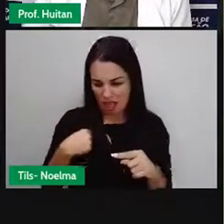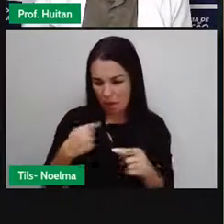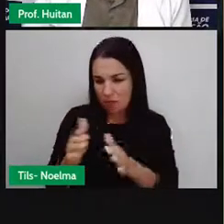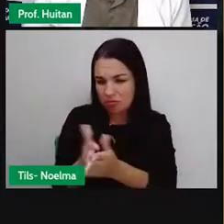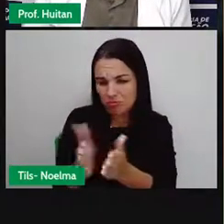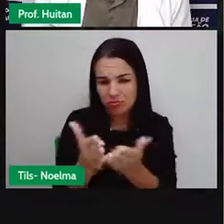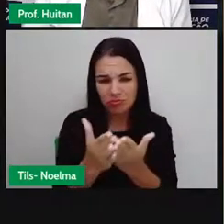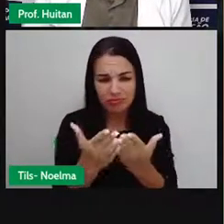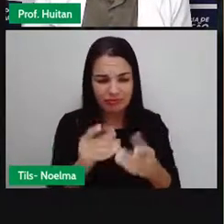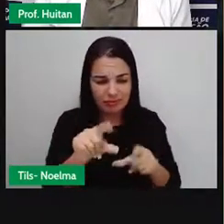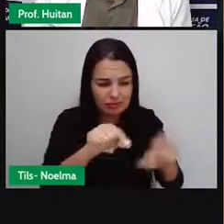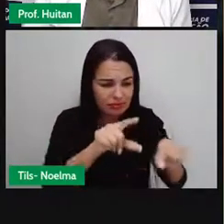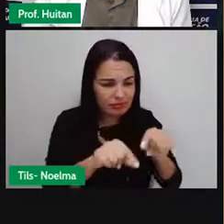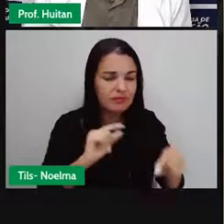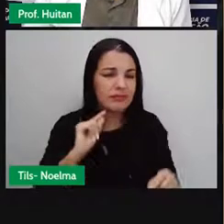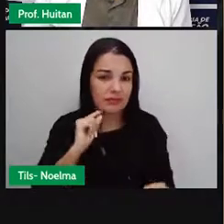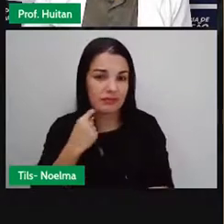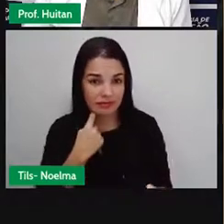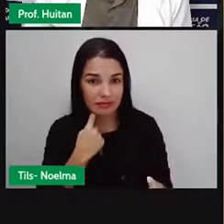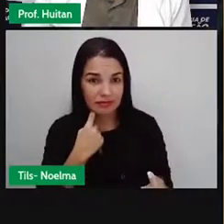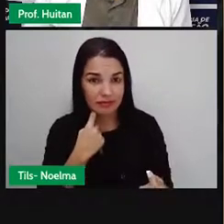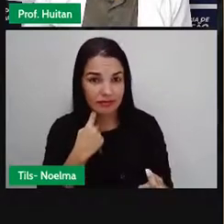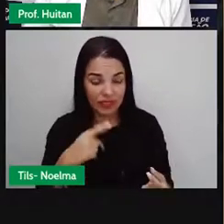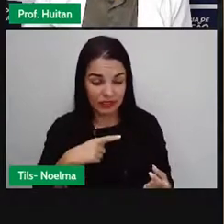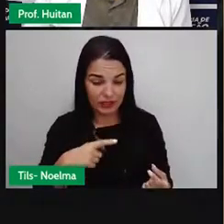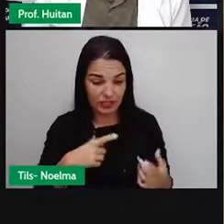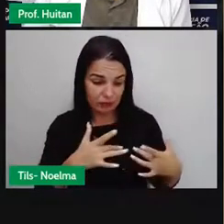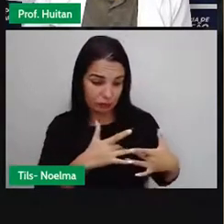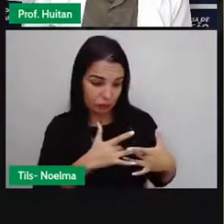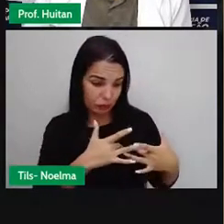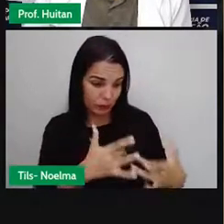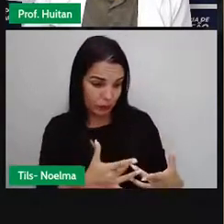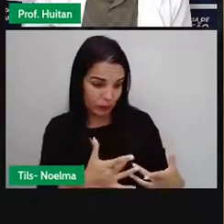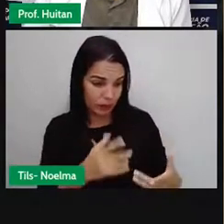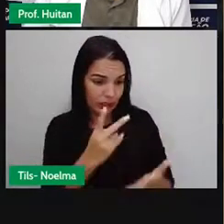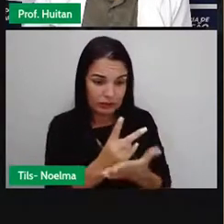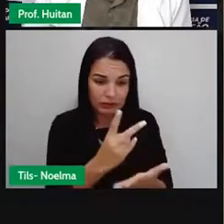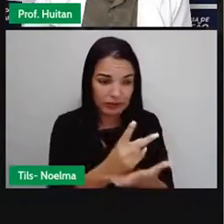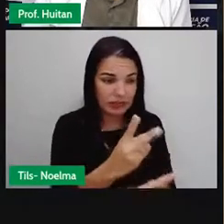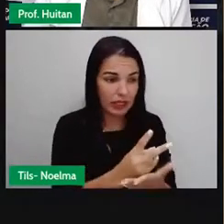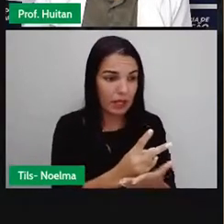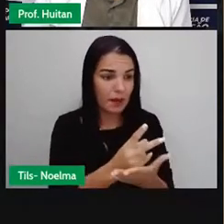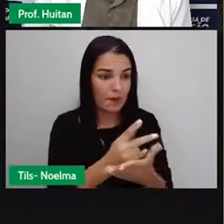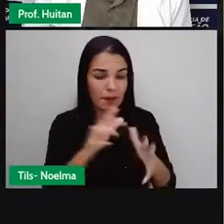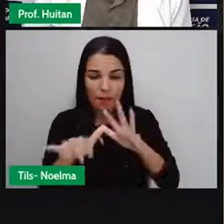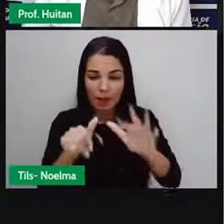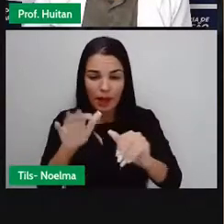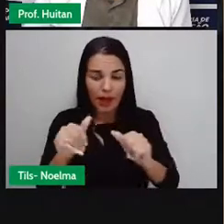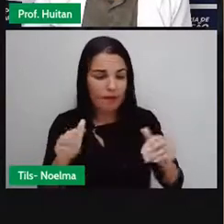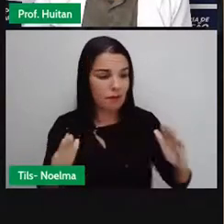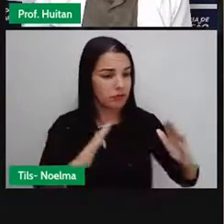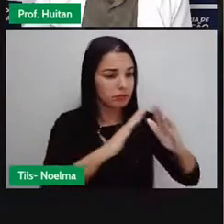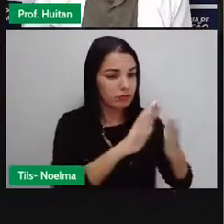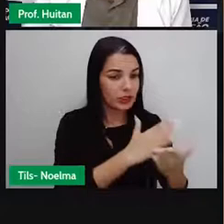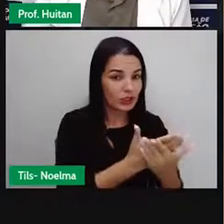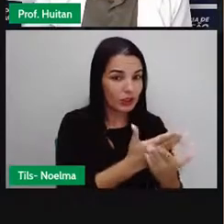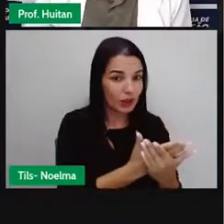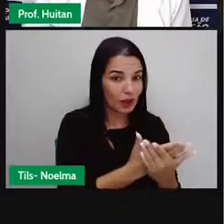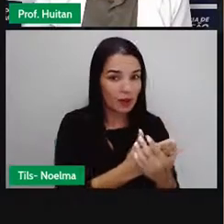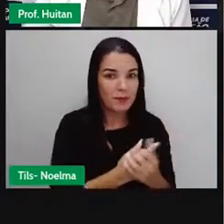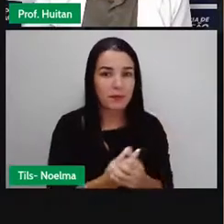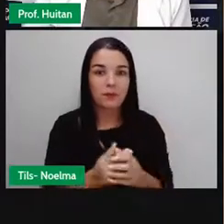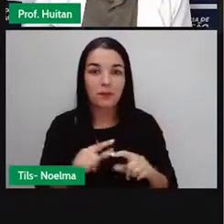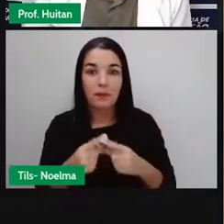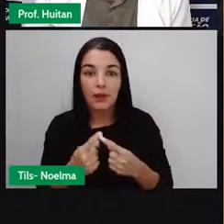vezes ajudar ele com os livros que ele pedia, né, para levar, para estudar. O pai, seu Jonas, foi um dos